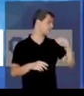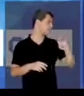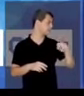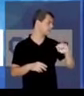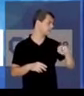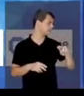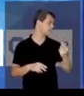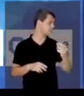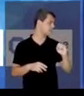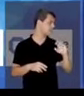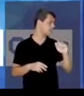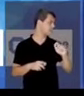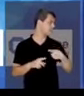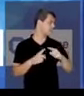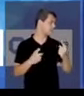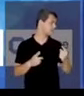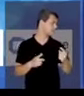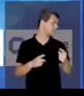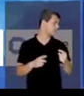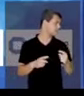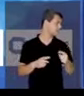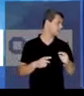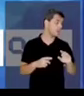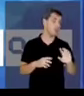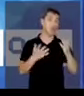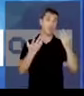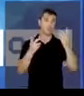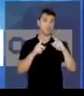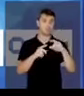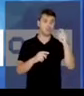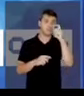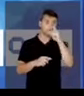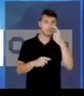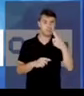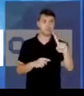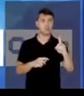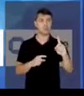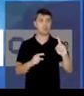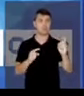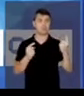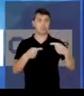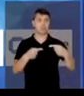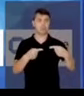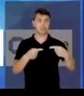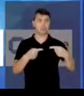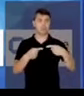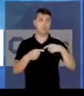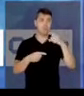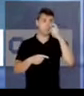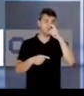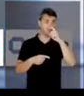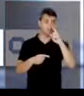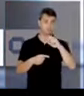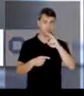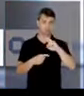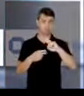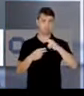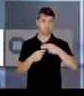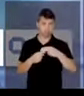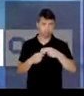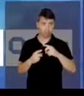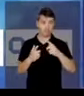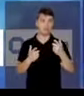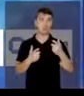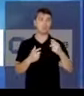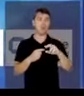E mostrar que tipo de ser humano que ele é. E vai ficar mais claro ainda durante o processo da campanha. Tá? E não vai